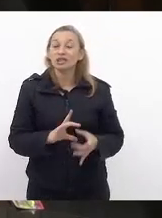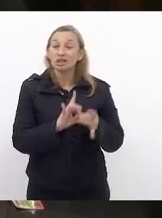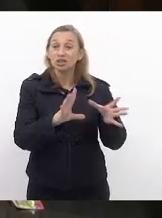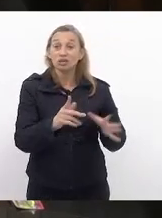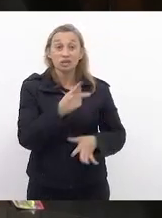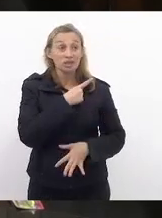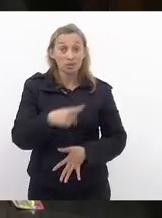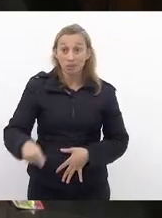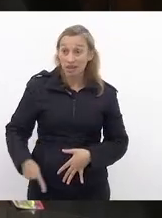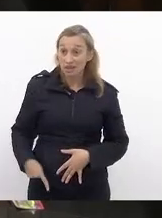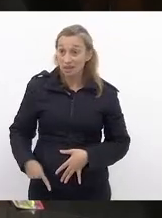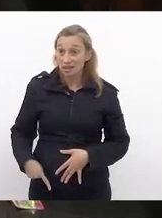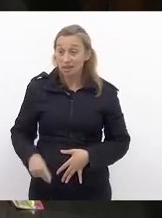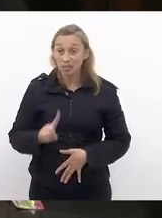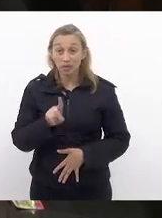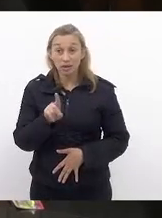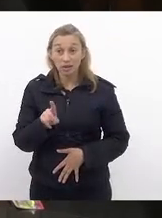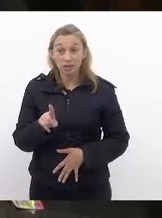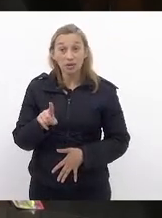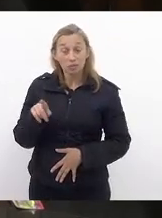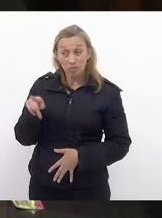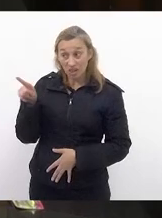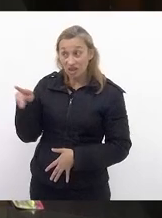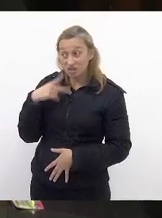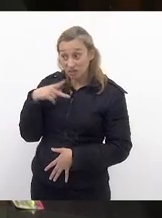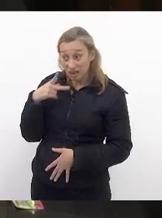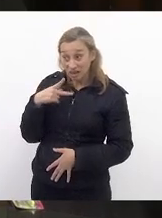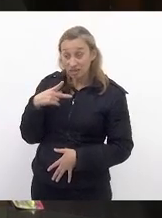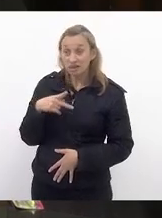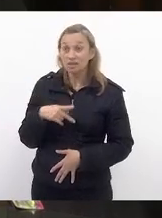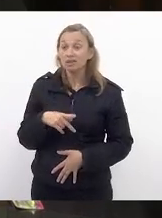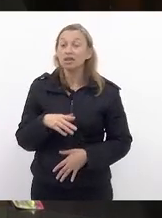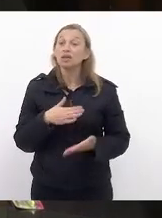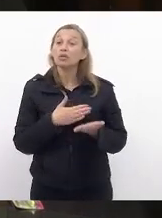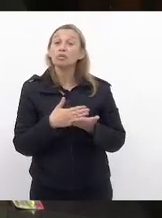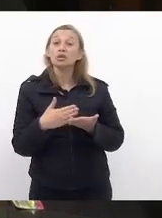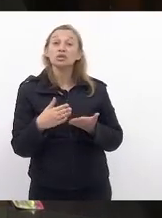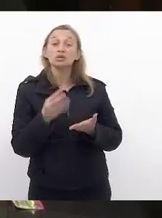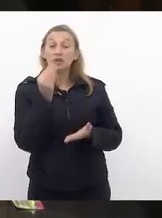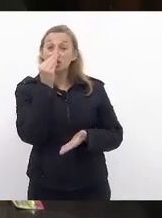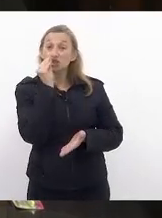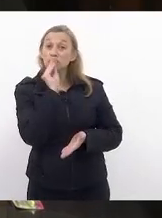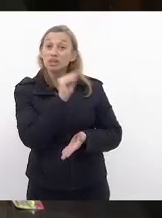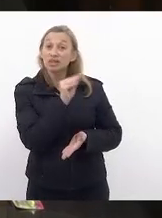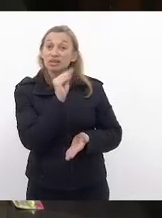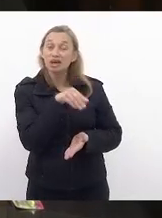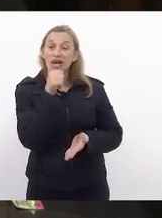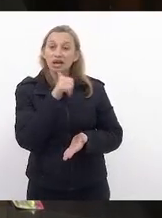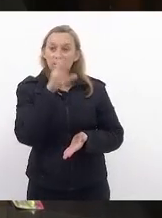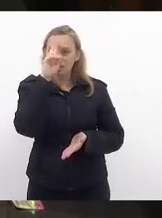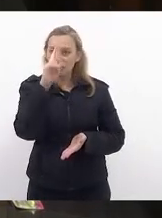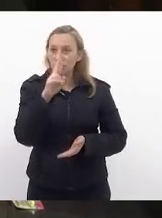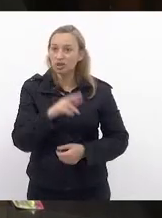de presidenta como eles dizem e começou a ser desrespeitada